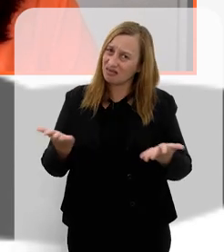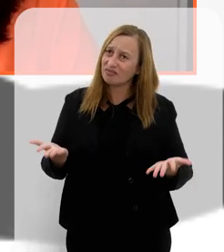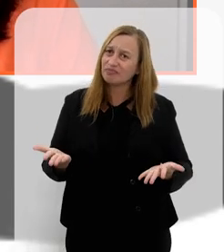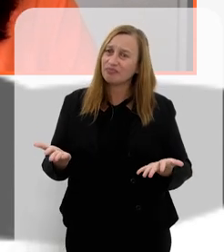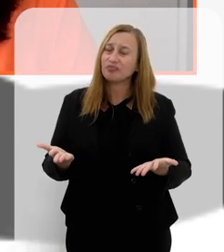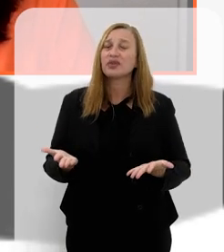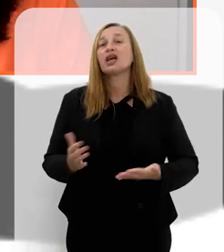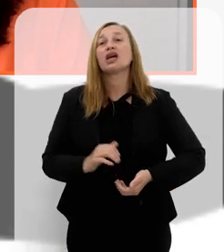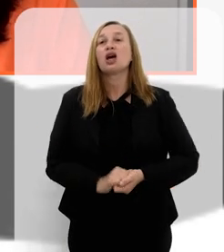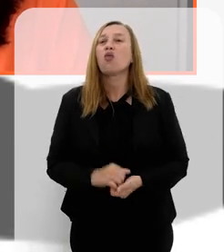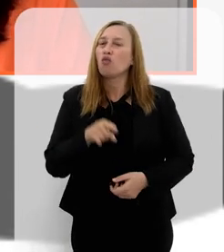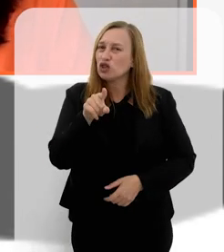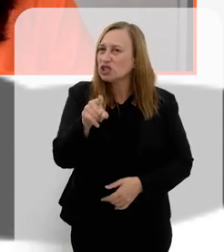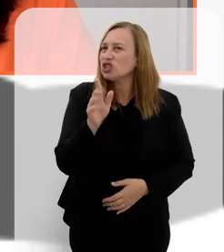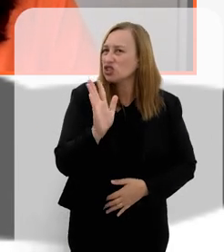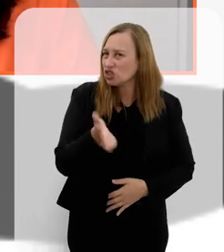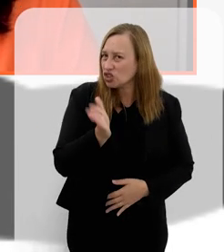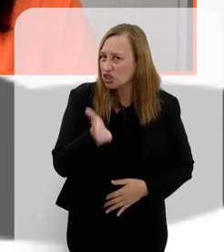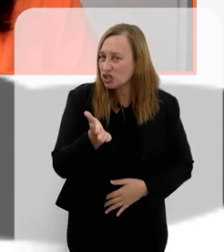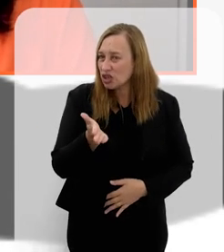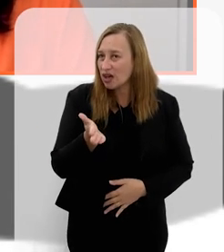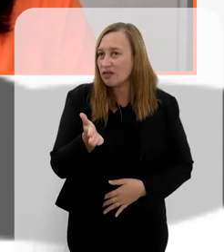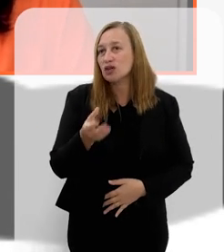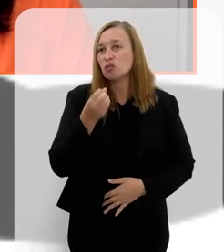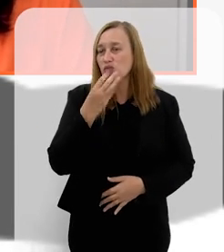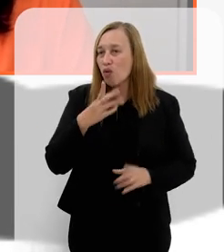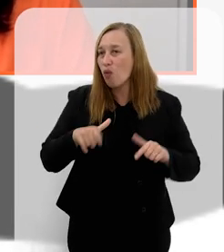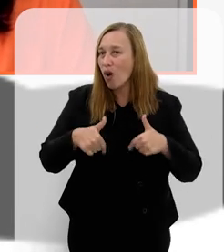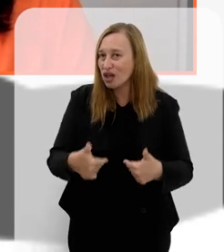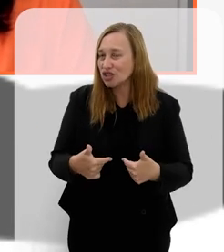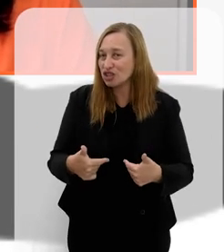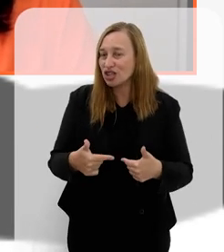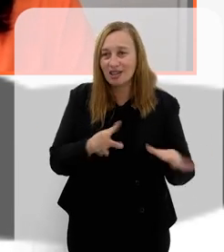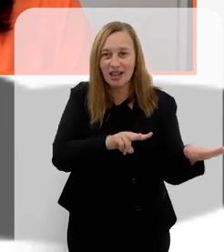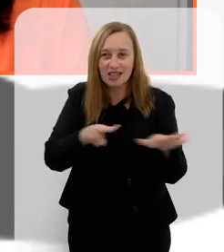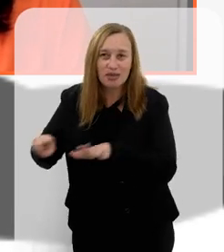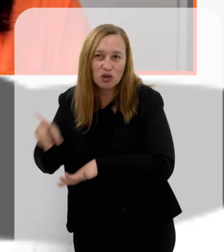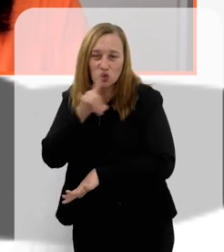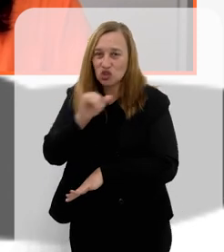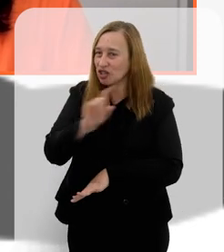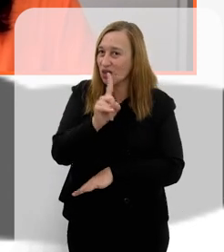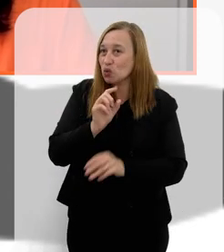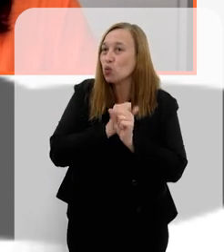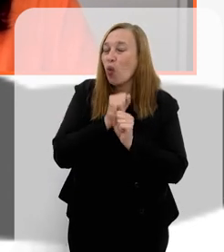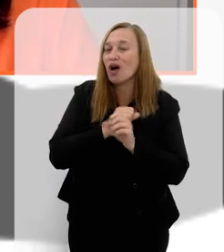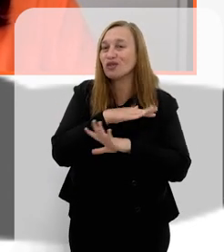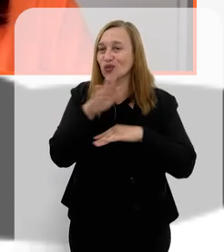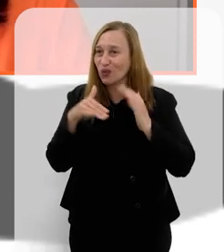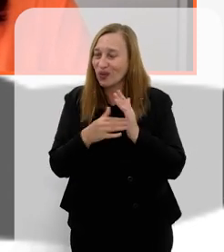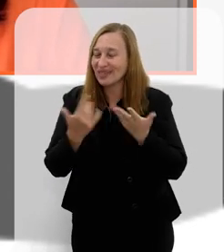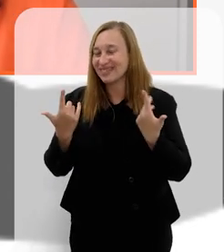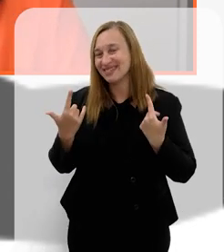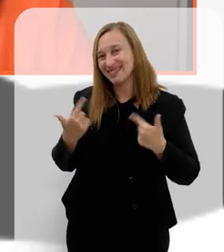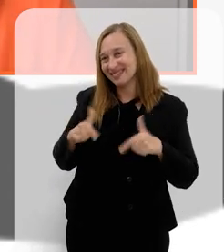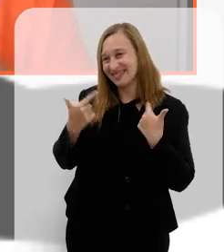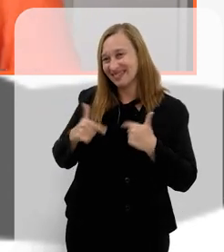é essa. Beleza, você já cumpriu, você já fez a boa ação, não é da semana nem do dia, do ano